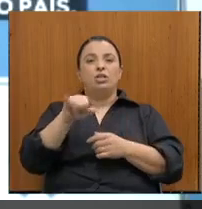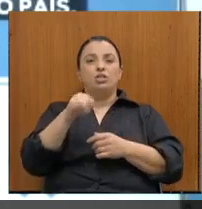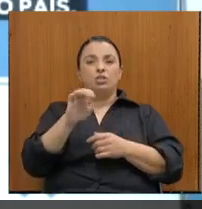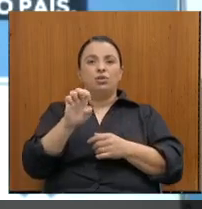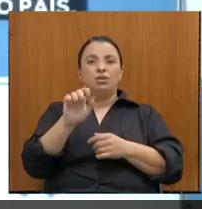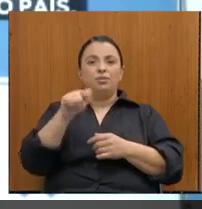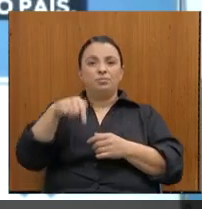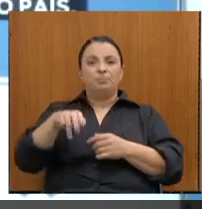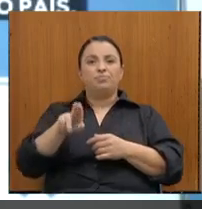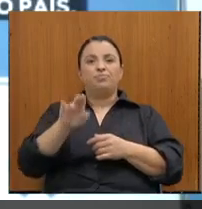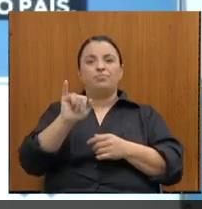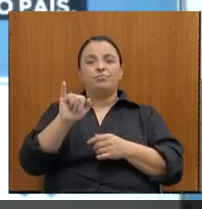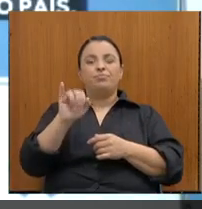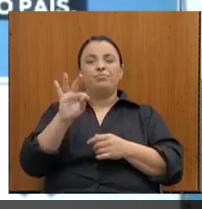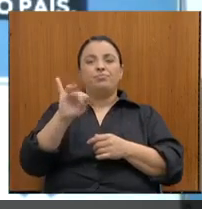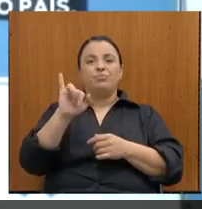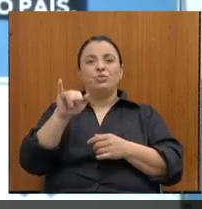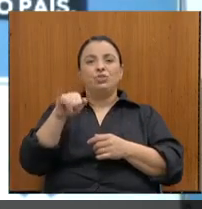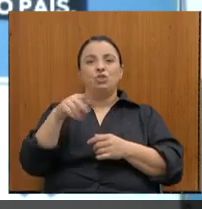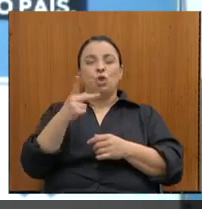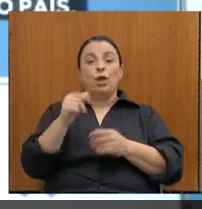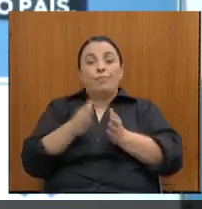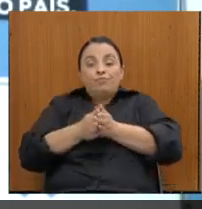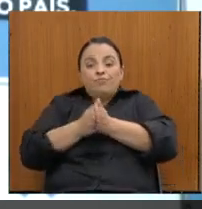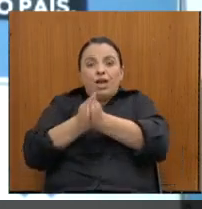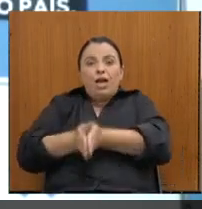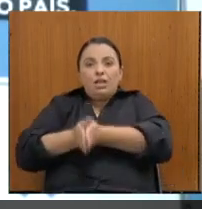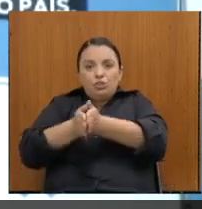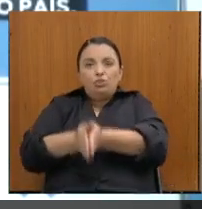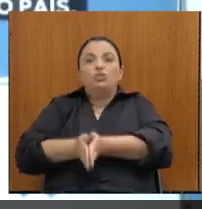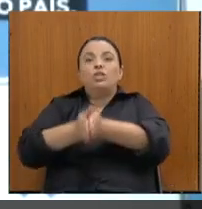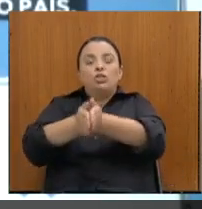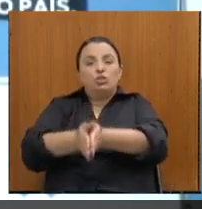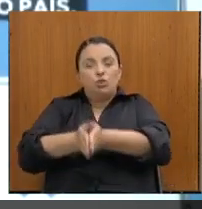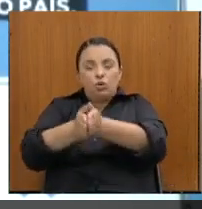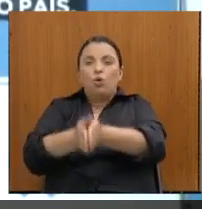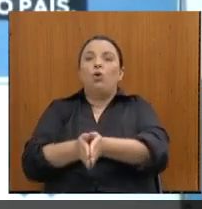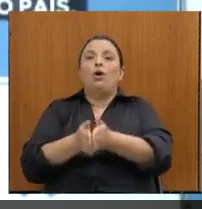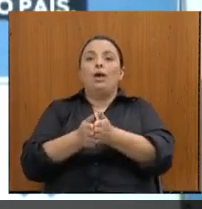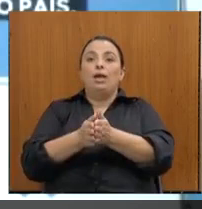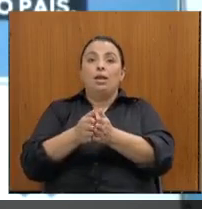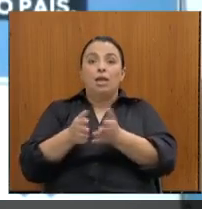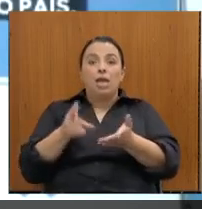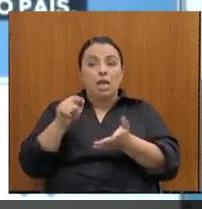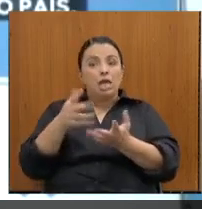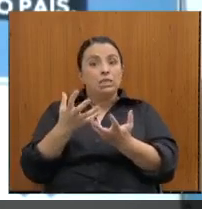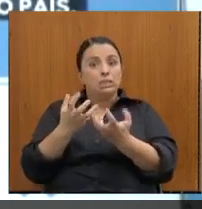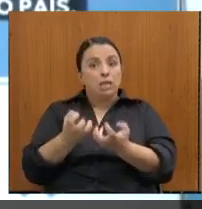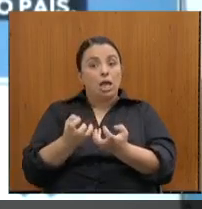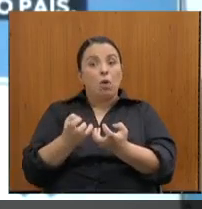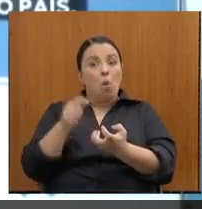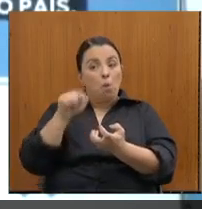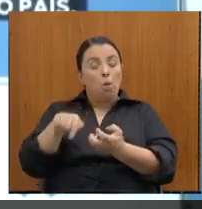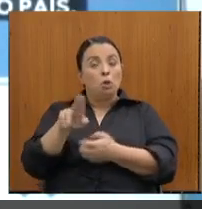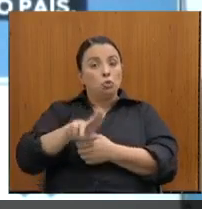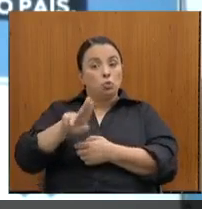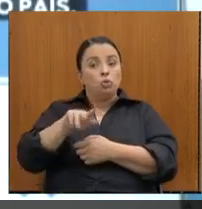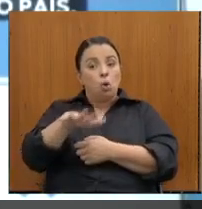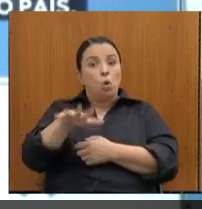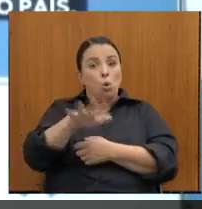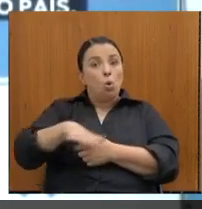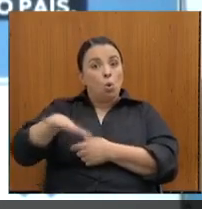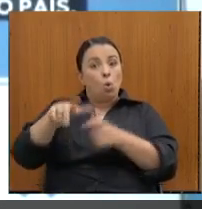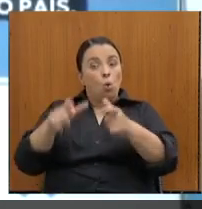Futuro e não somente gerando energia para os mineiros mas gerando energia para os brasileiros Oi